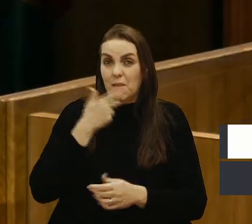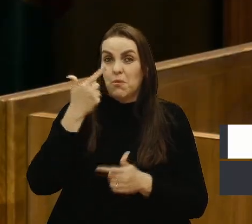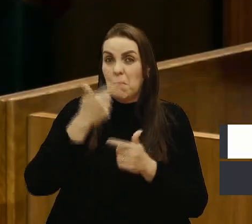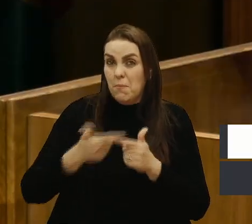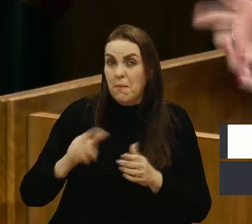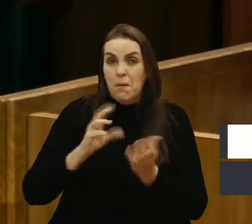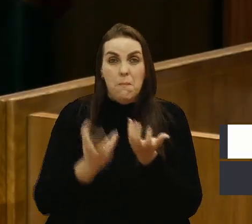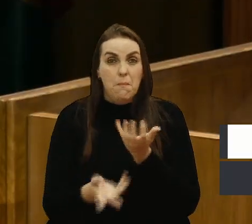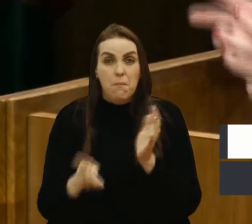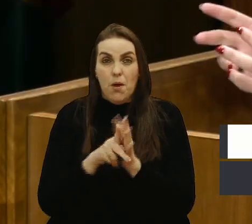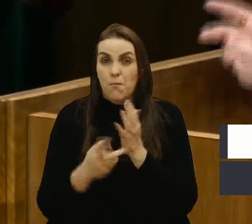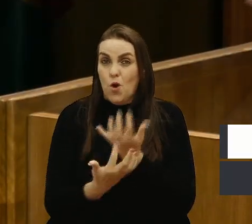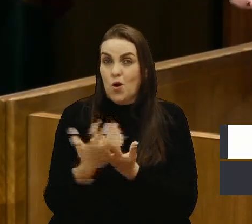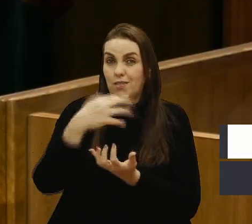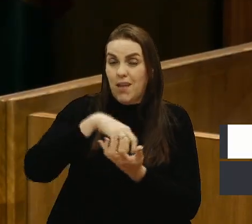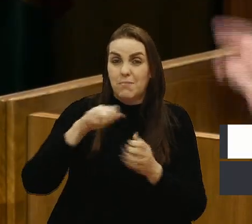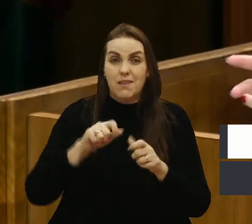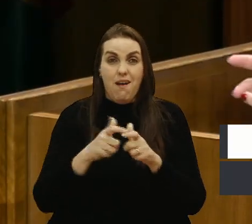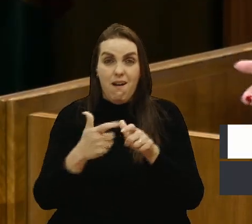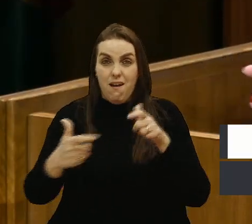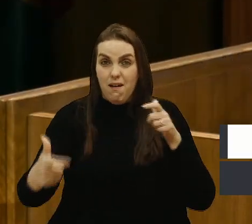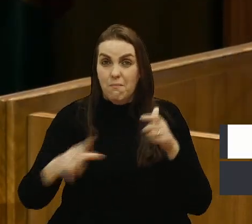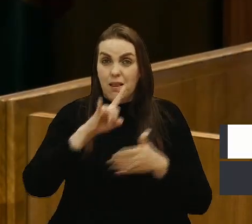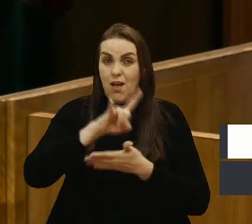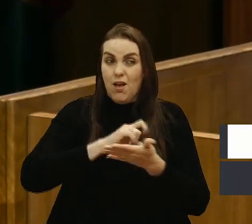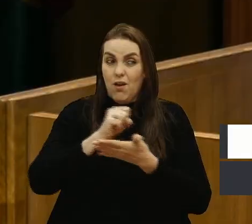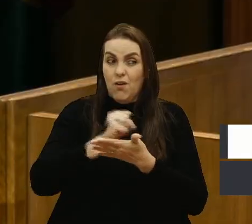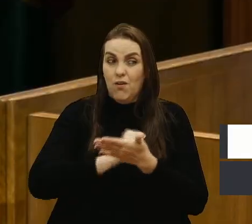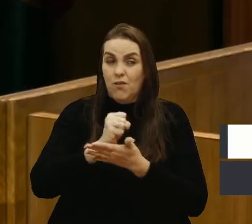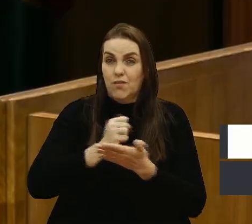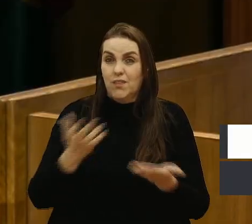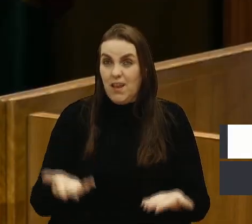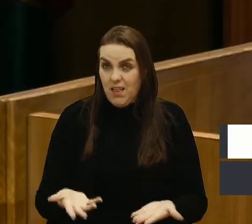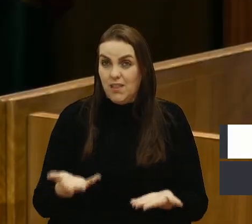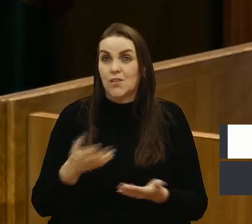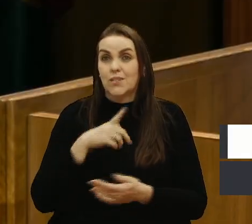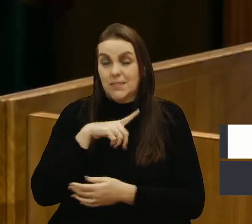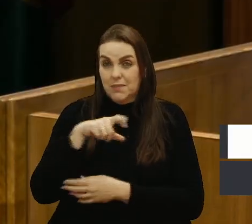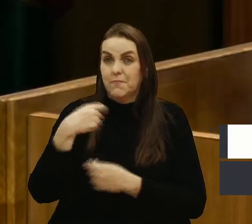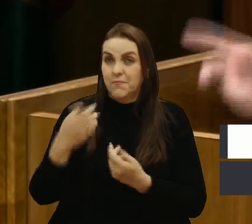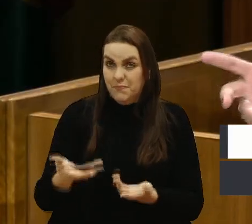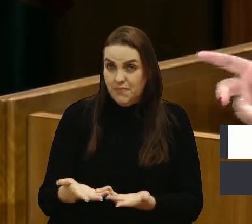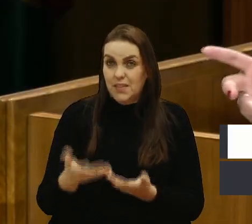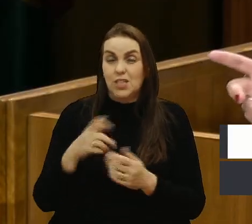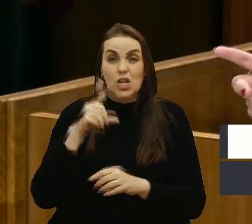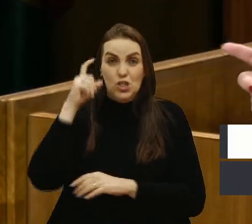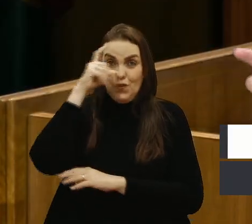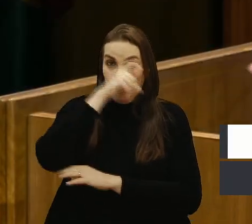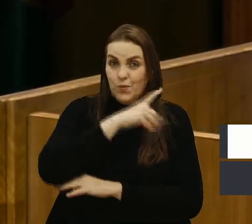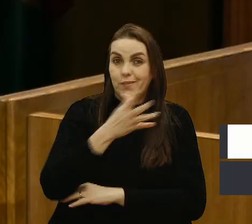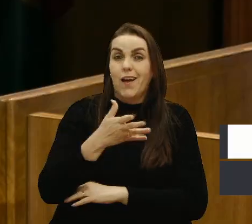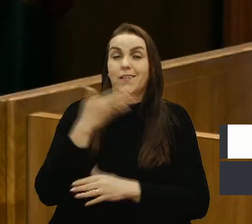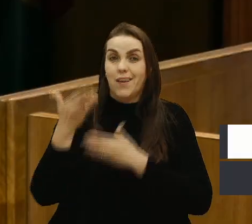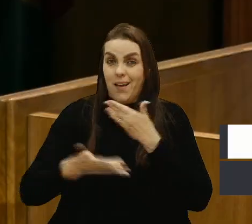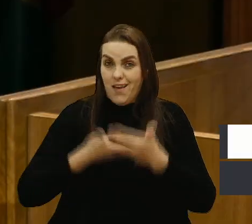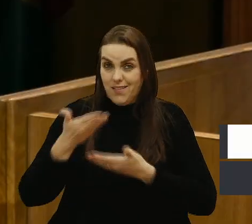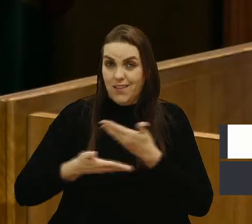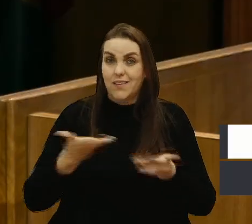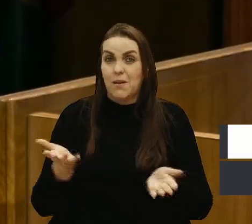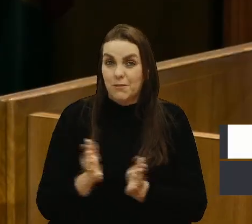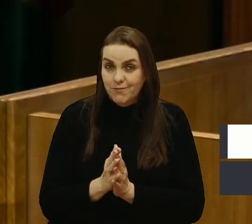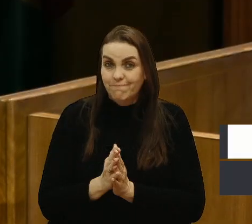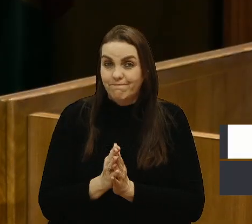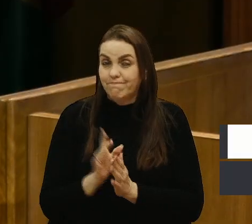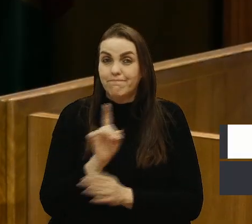gente deveria ampliar os contratos, porque a Codeca, com todas as dificuldades, ainda nos atende. Mas não,